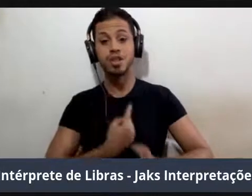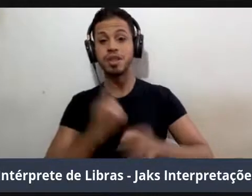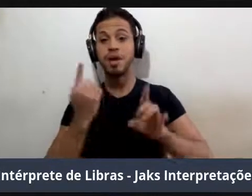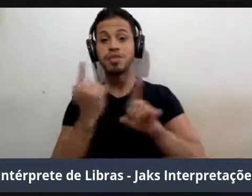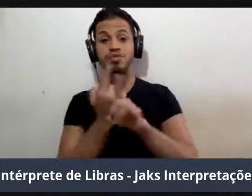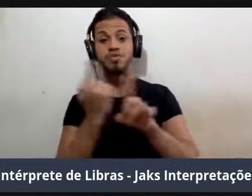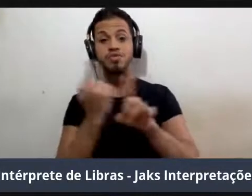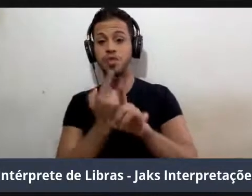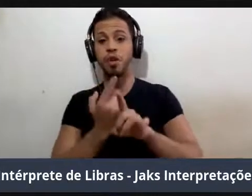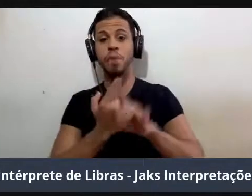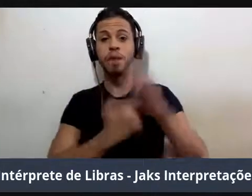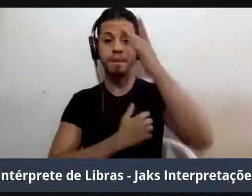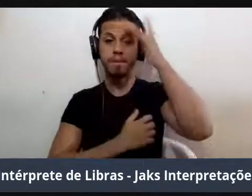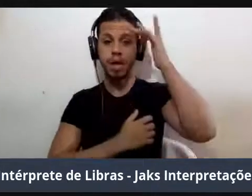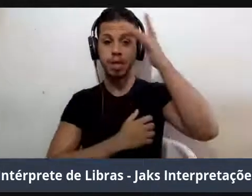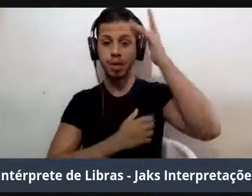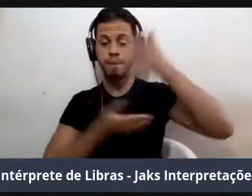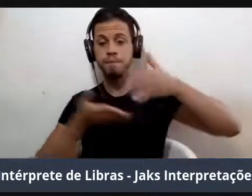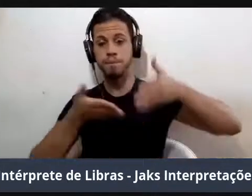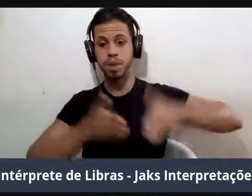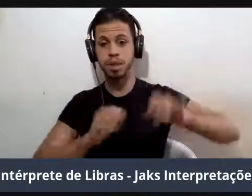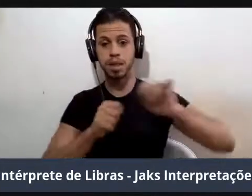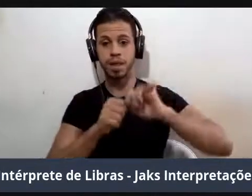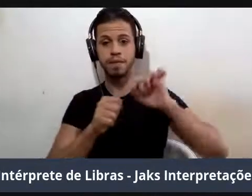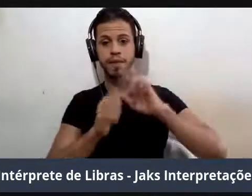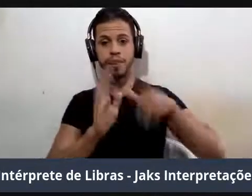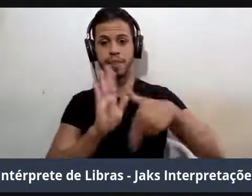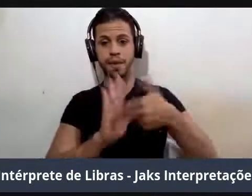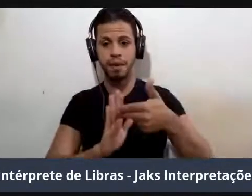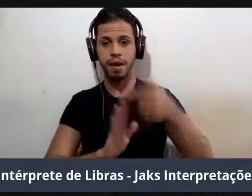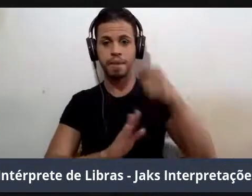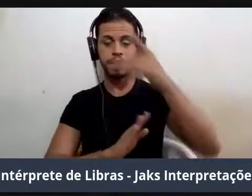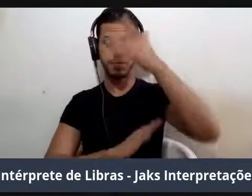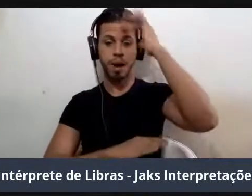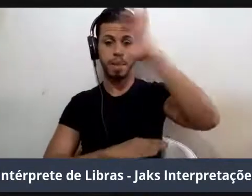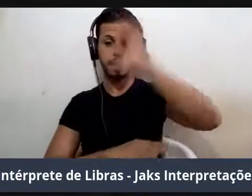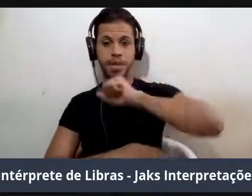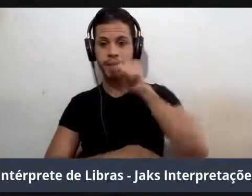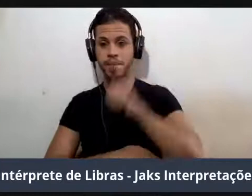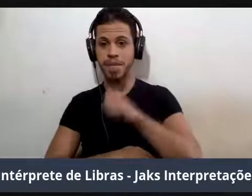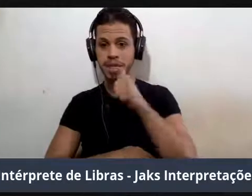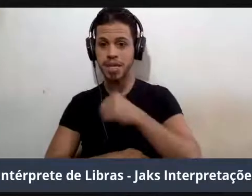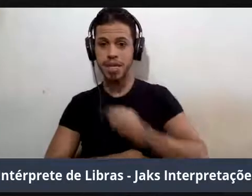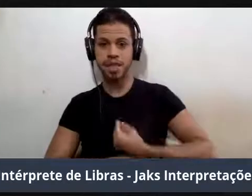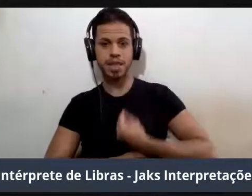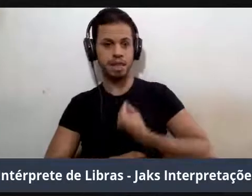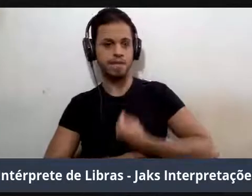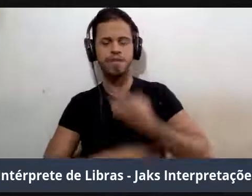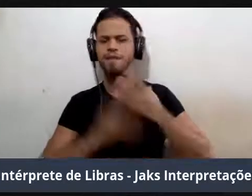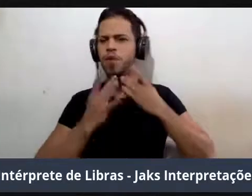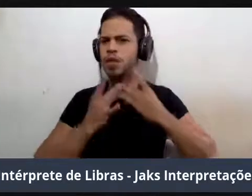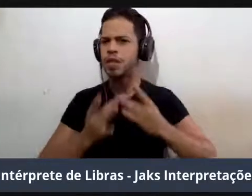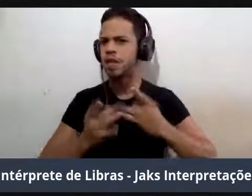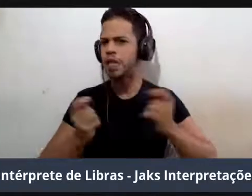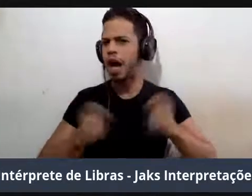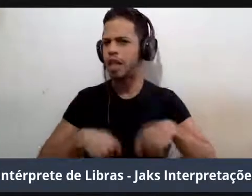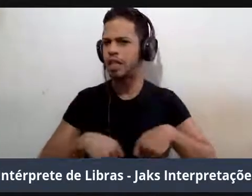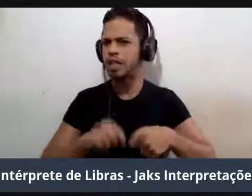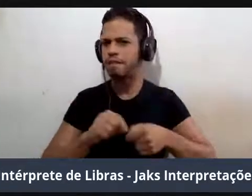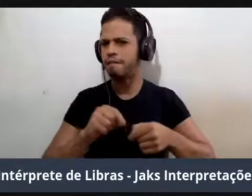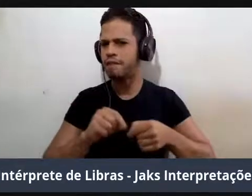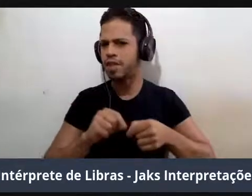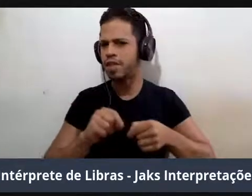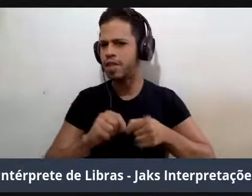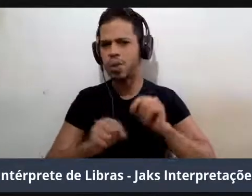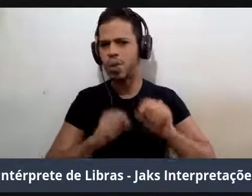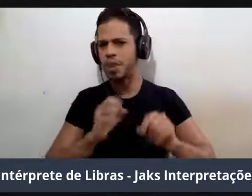tinha aprendiz, né, que tinha as meninas que tinha vontade de estar também